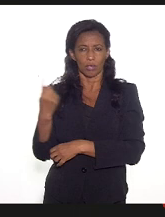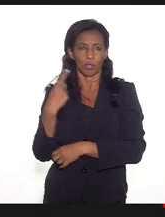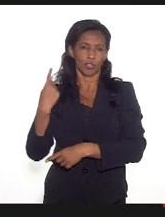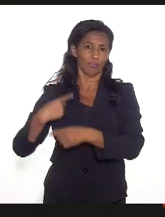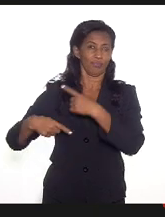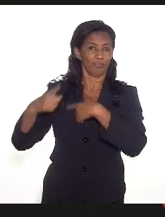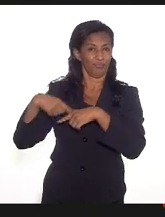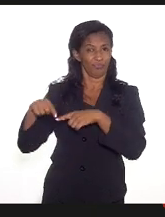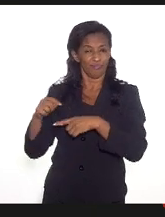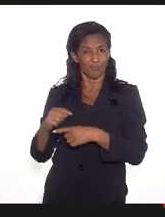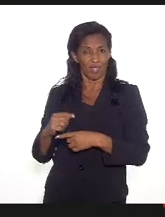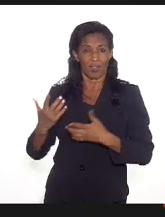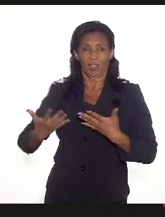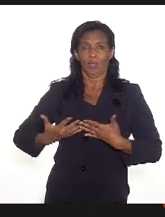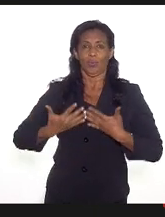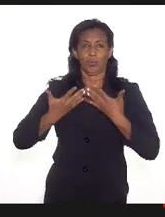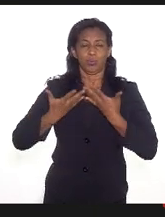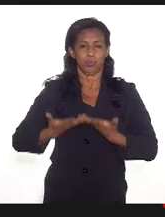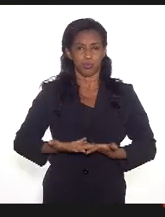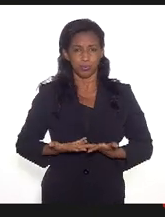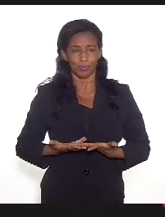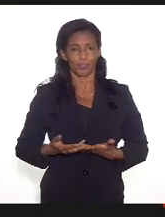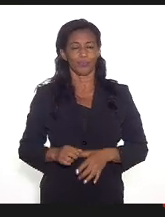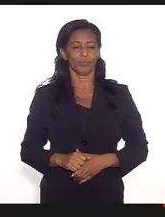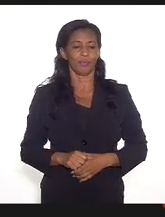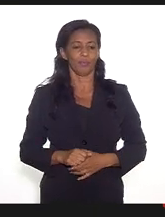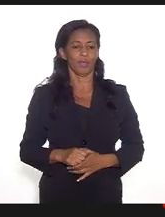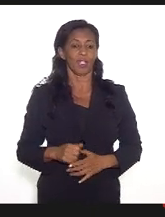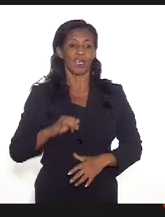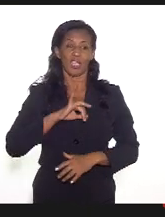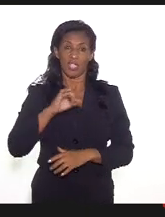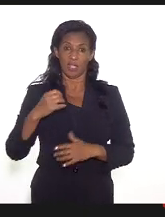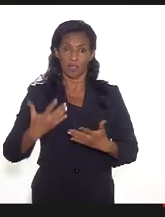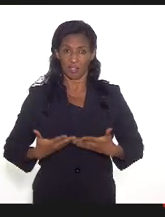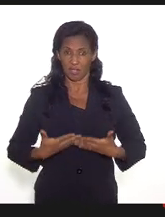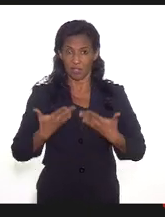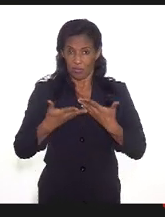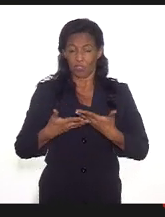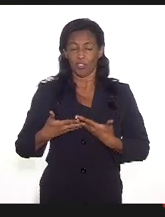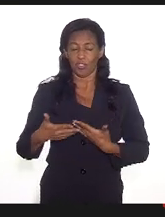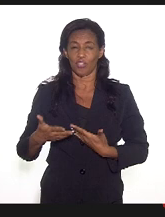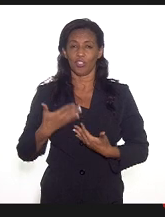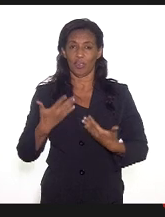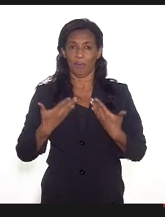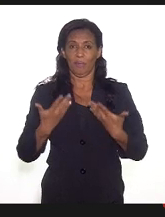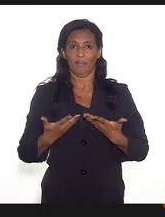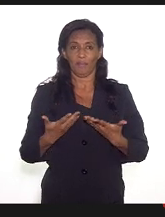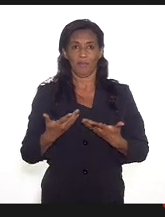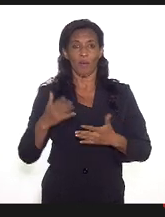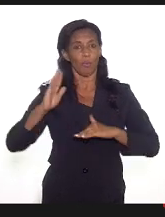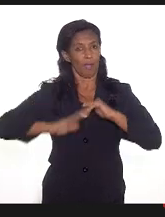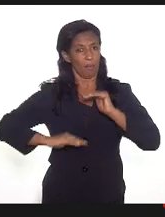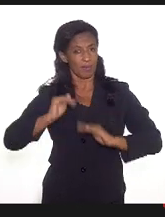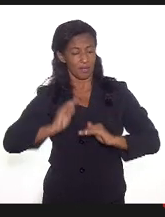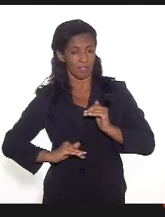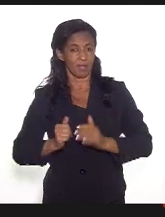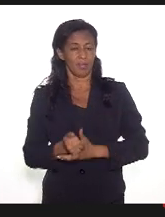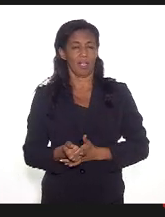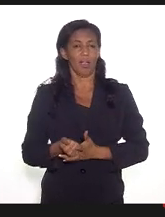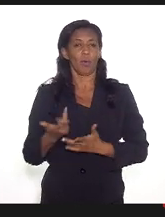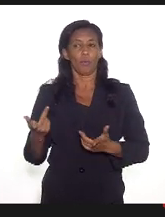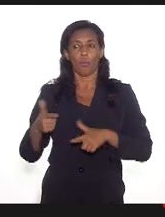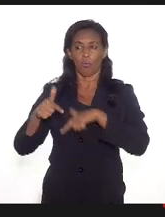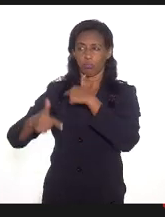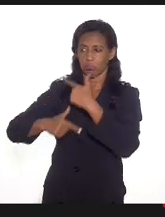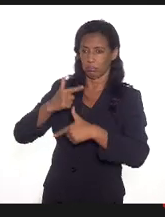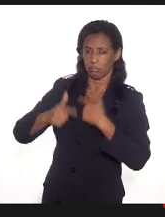recuperar a nossa autoestima. Essa autoestima se recupera por capacitação, por